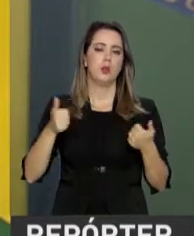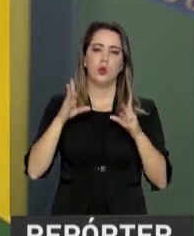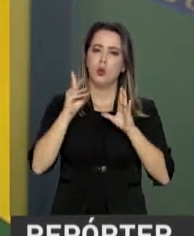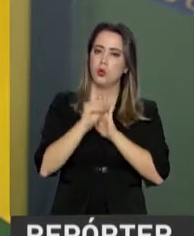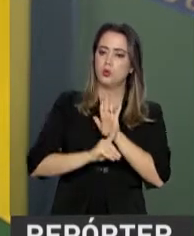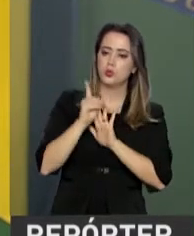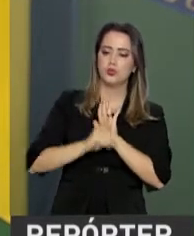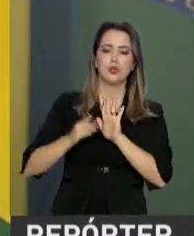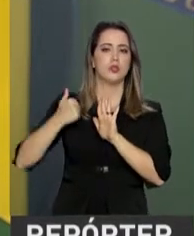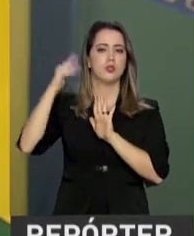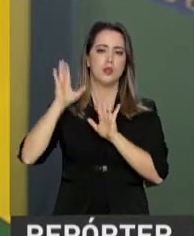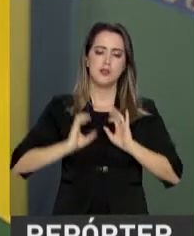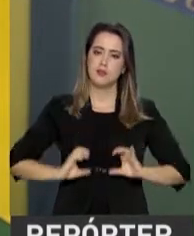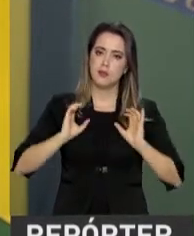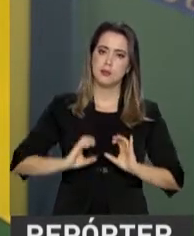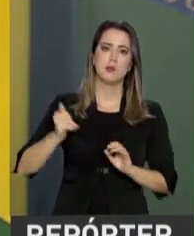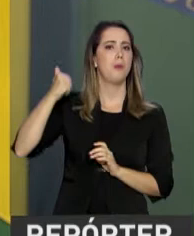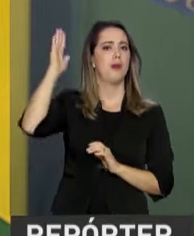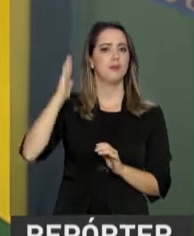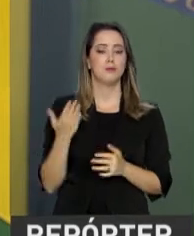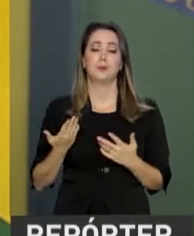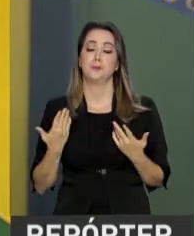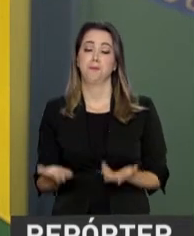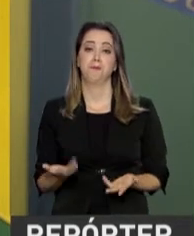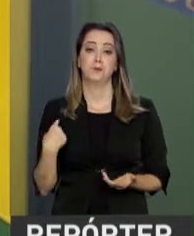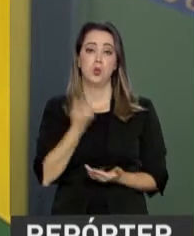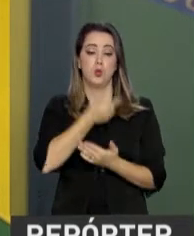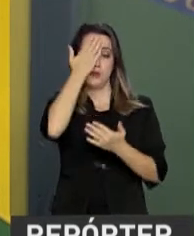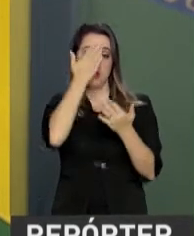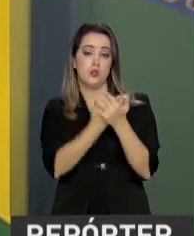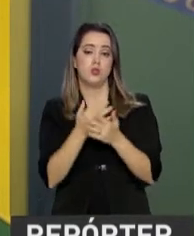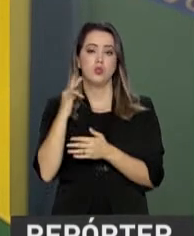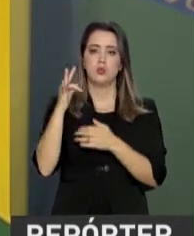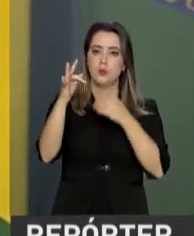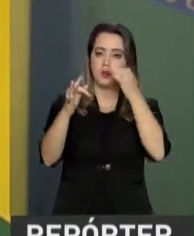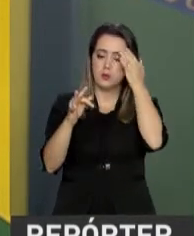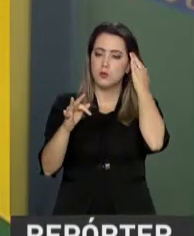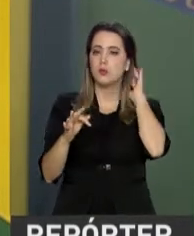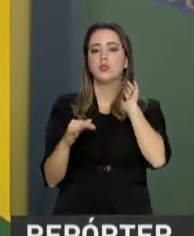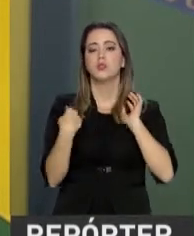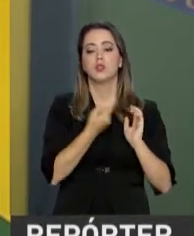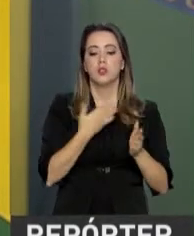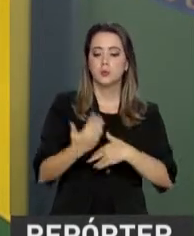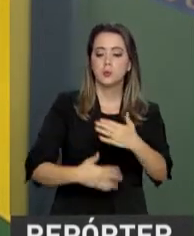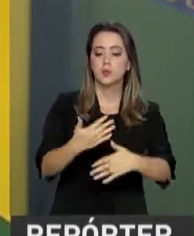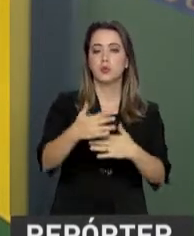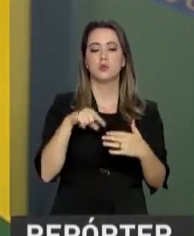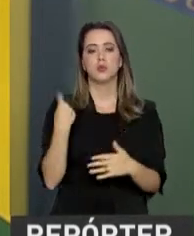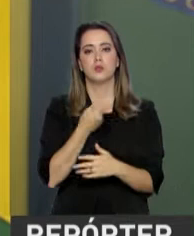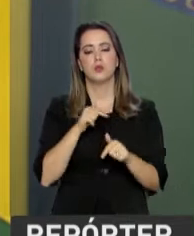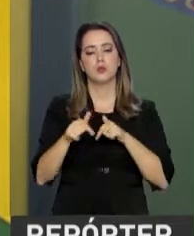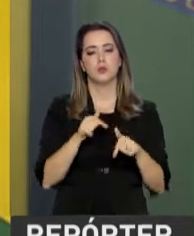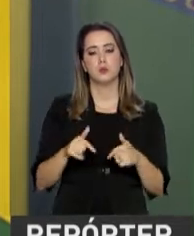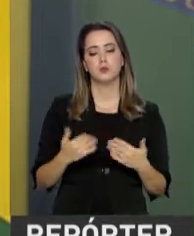e mais cidadania ea e essa é a crença da possibilidade de futuro que nos move em tudo que nós